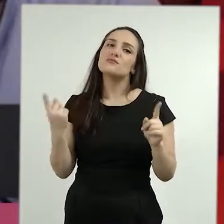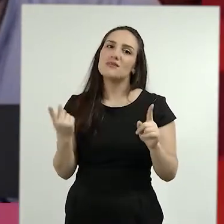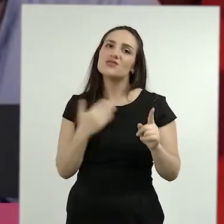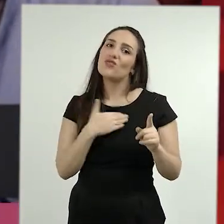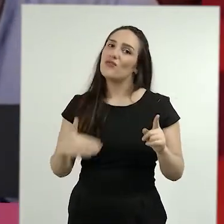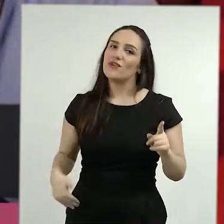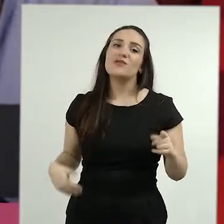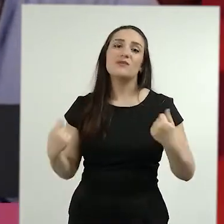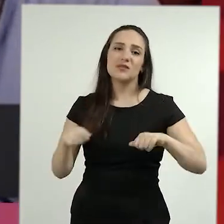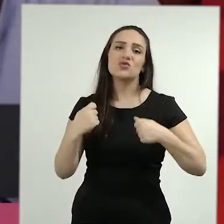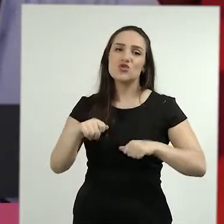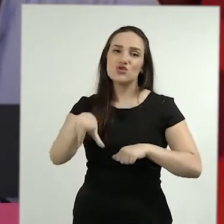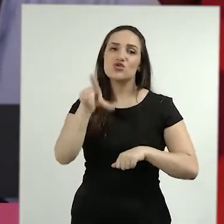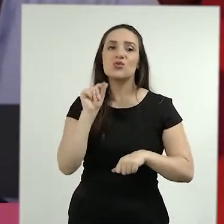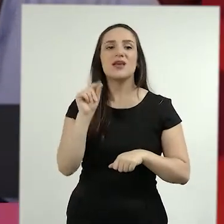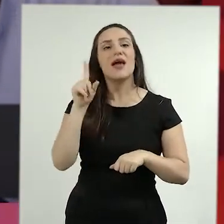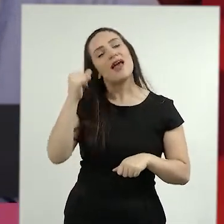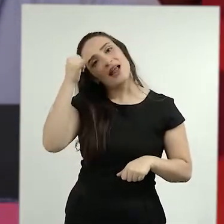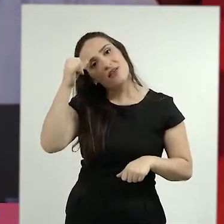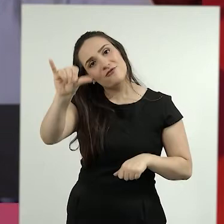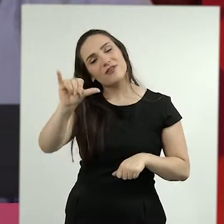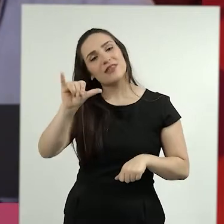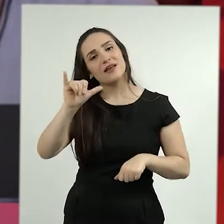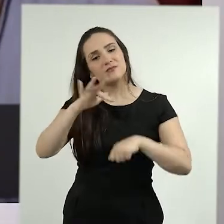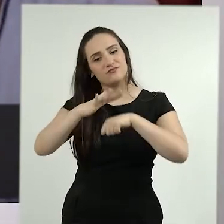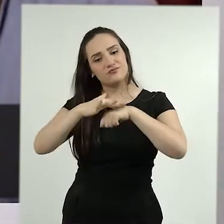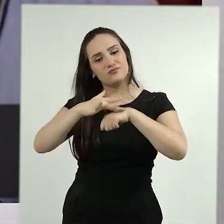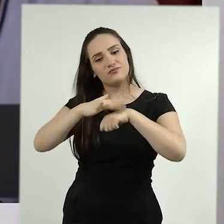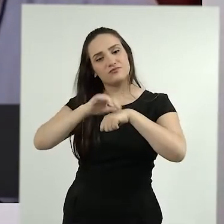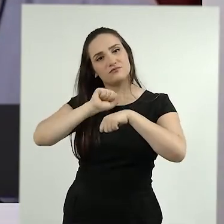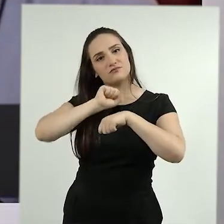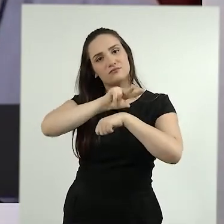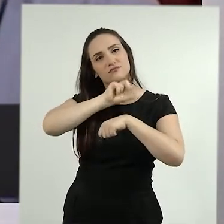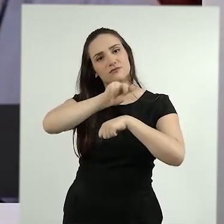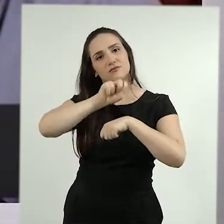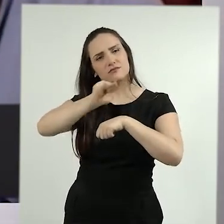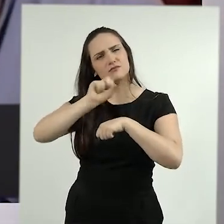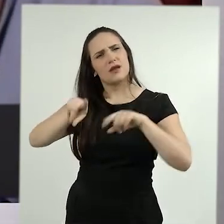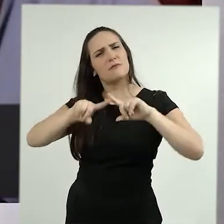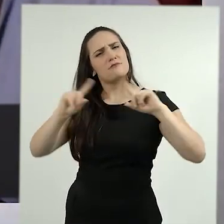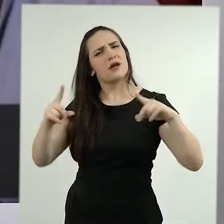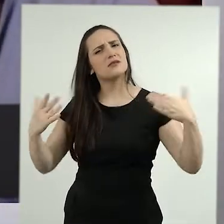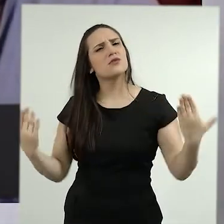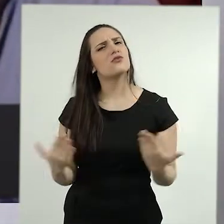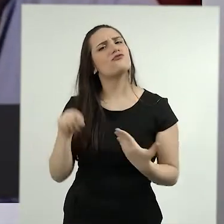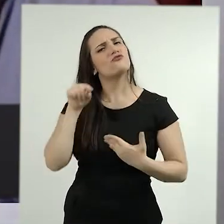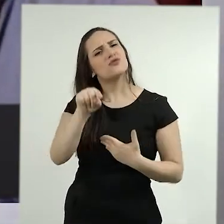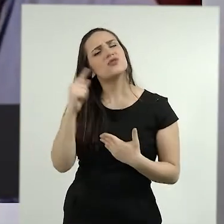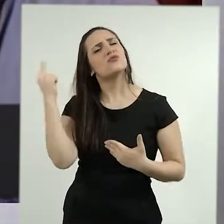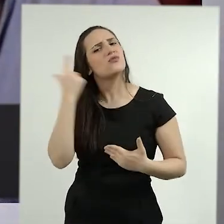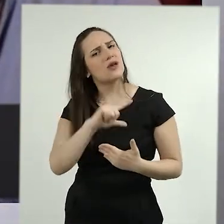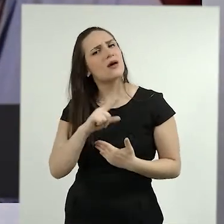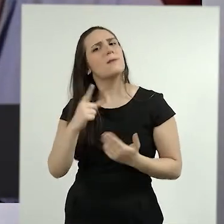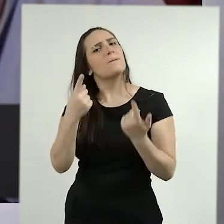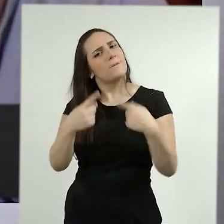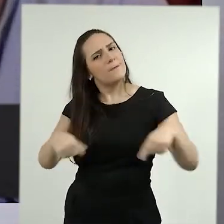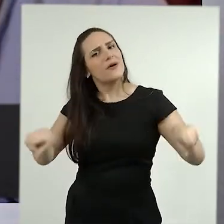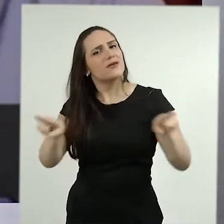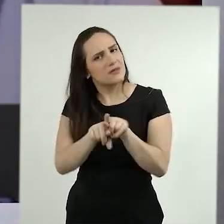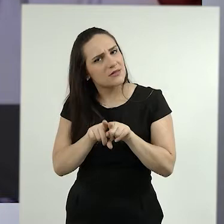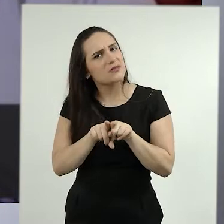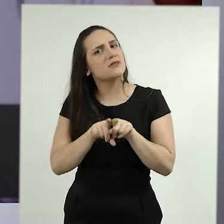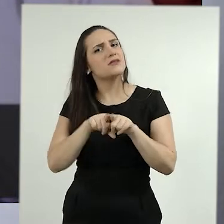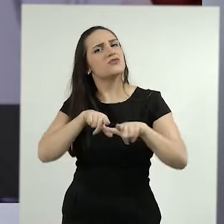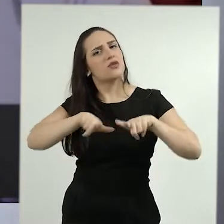Foi uma medida que Uhum. partiu do poder público justamente para prevenir contaminação. E vocês conseguem, assim,